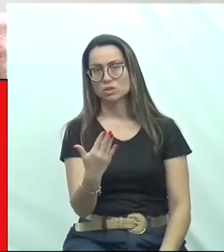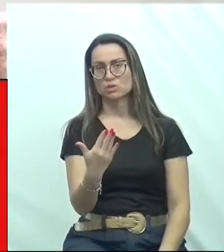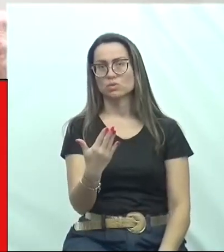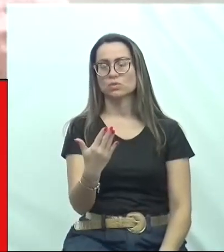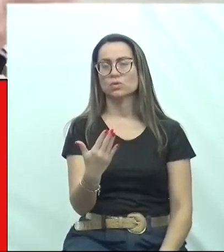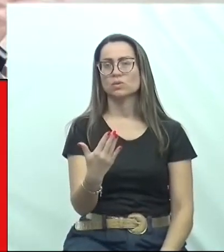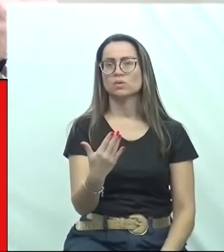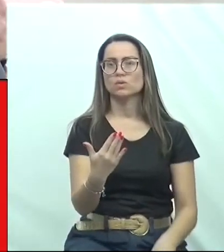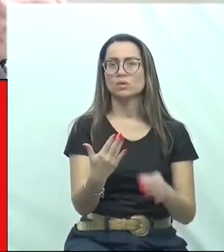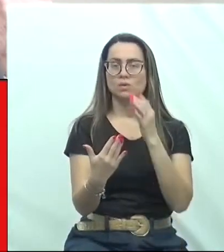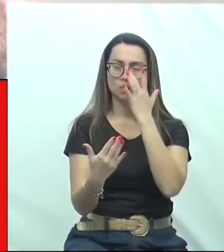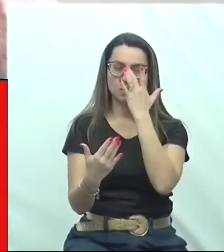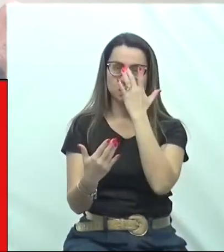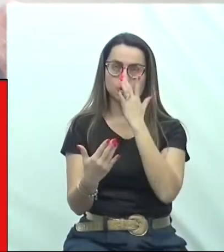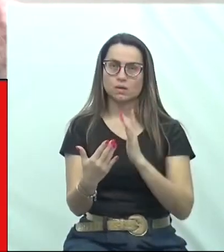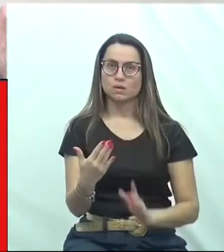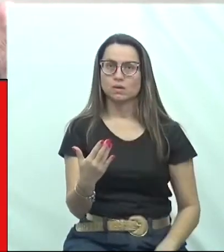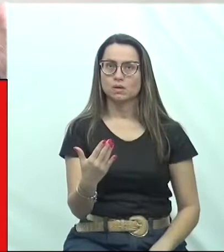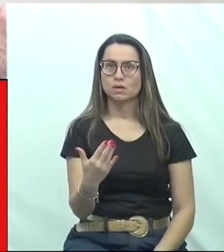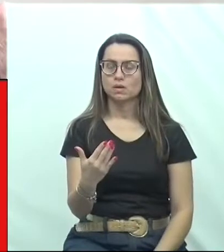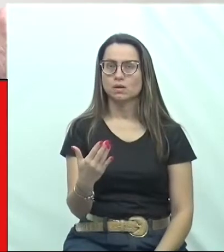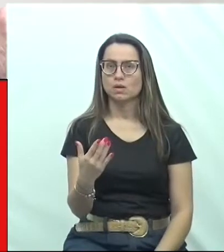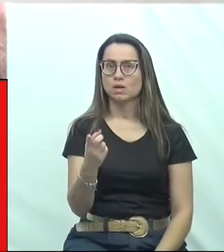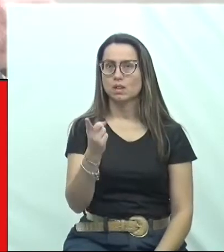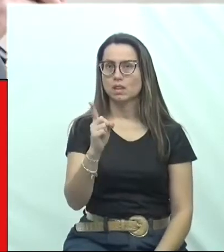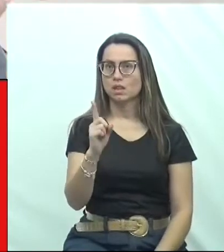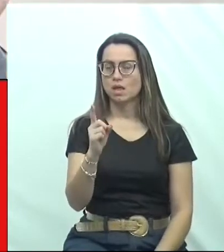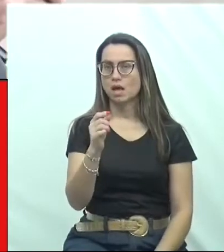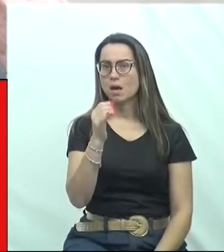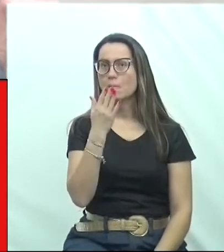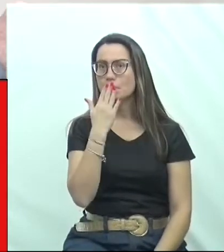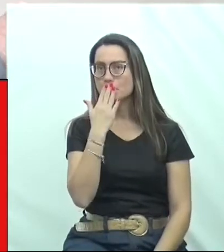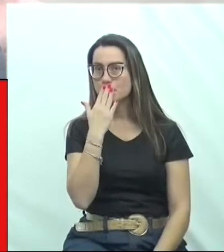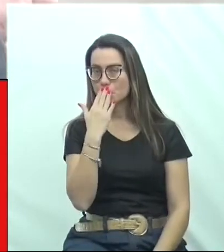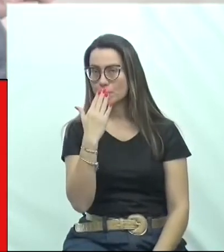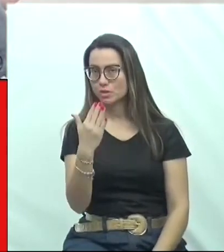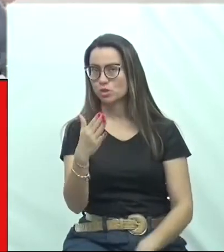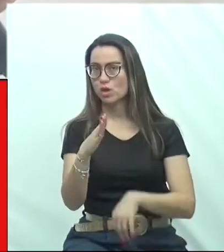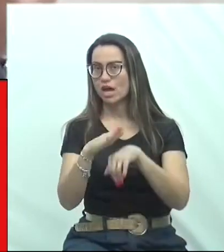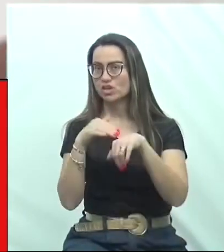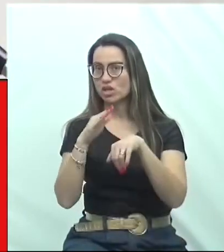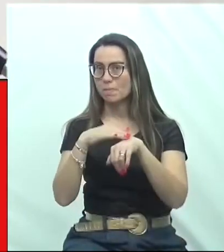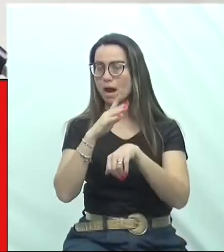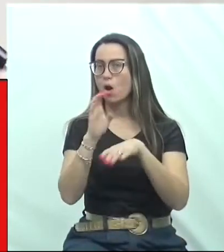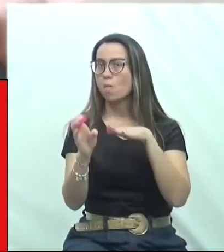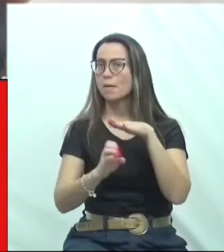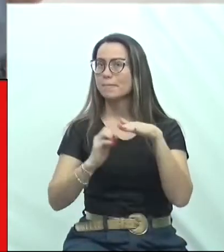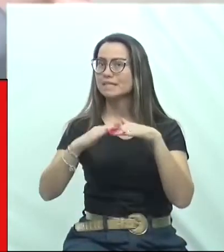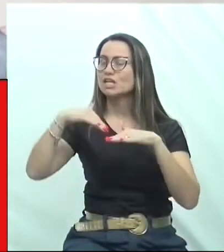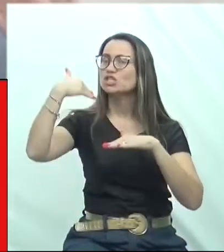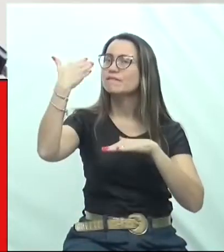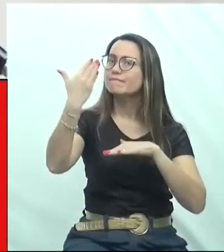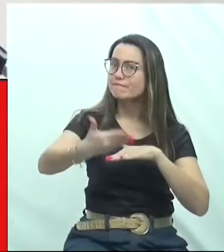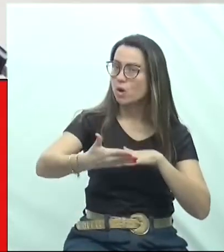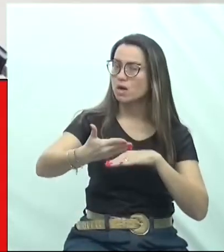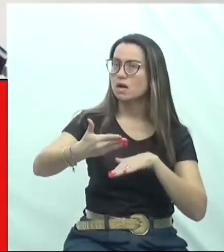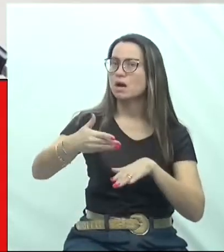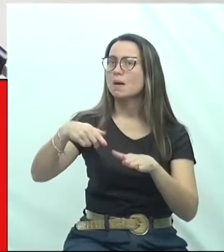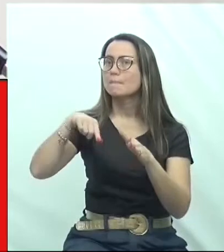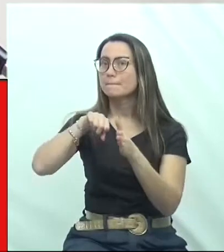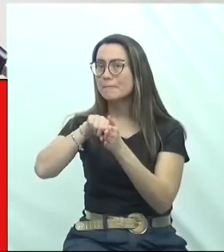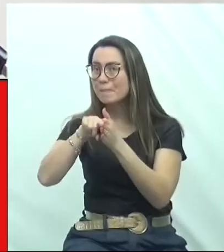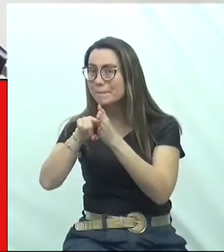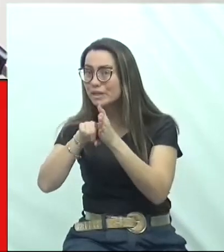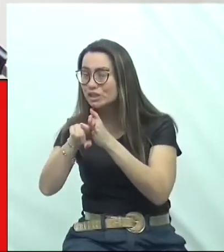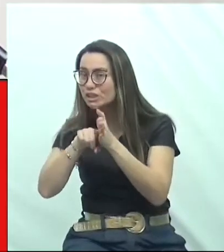Sul. Não é a empresa Cisão que vai fazer esse tipo de verificação. É contratação de uma empresa de fora para fazer esse tipo de